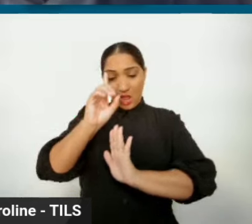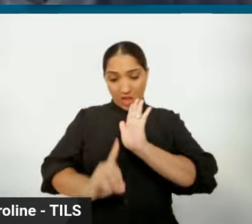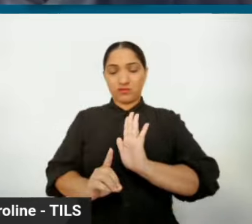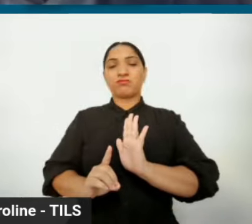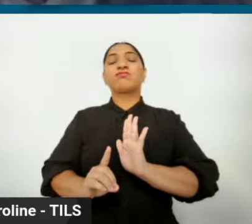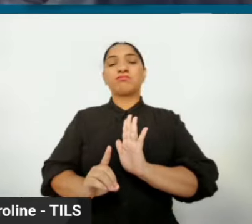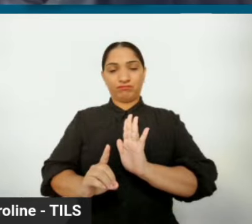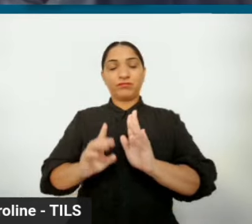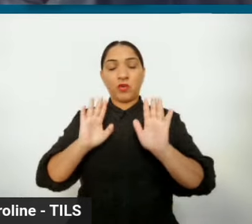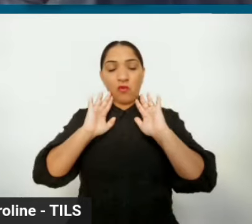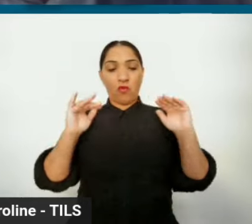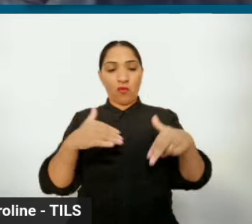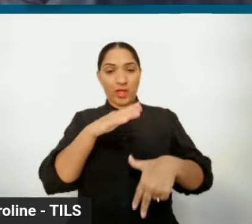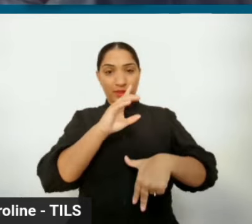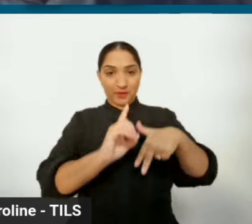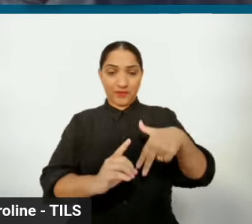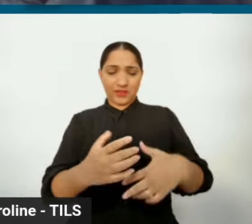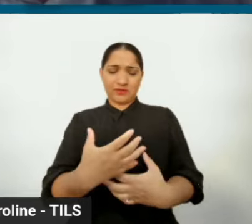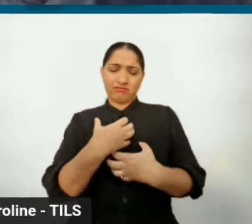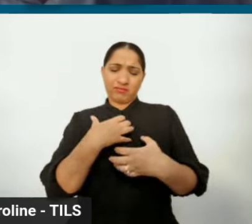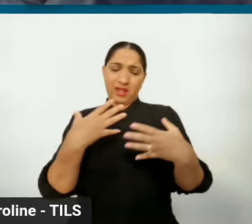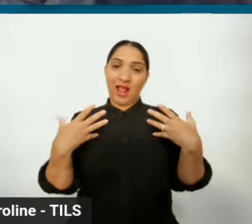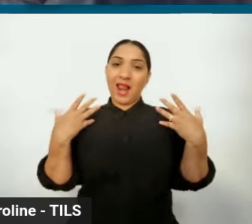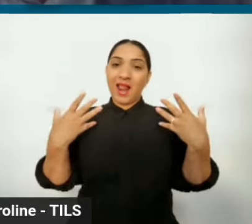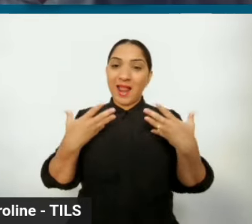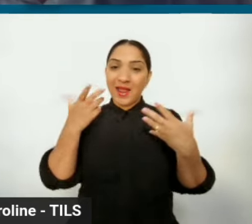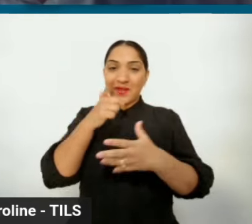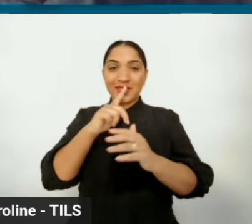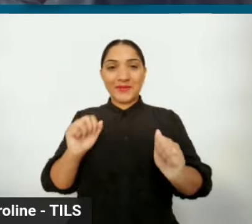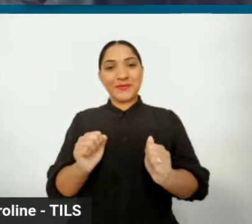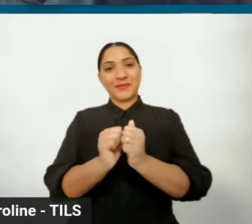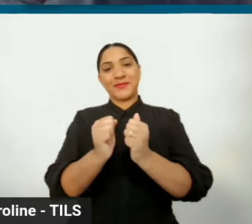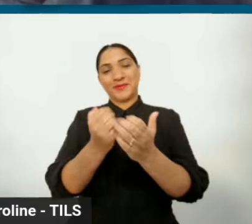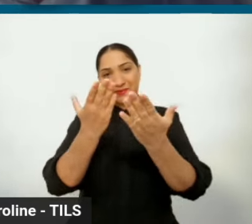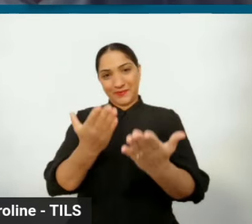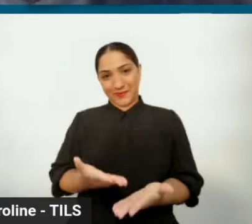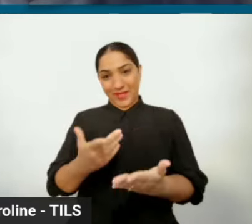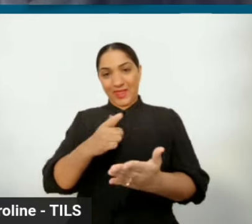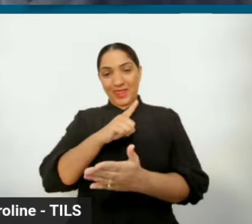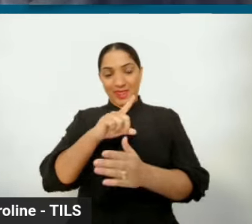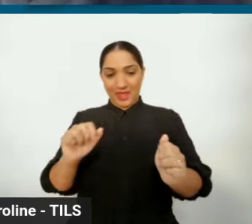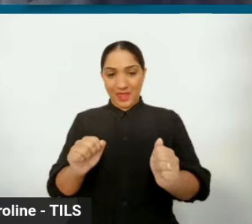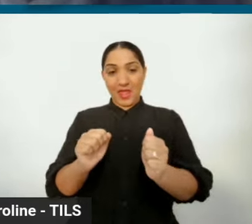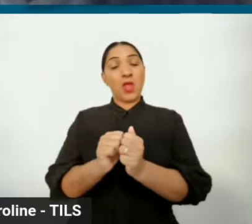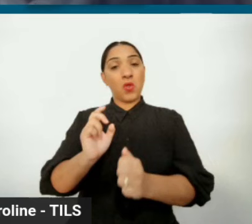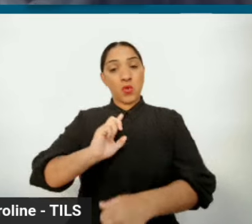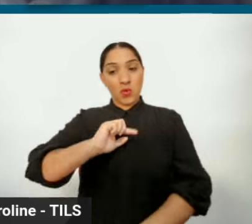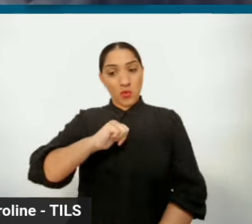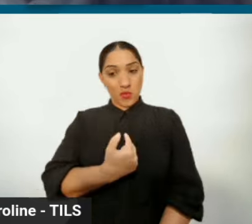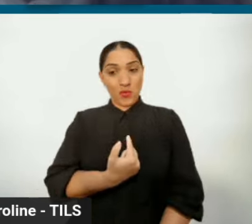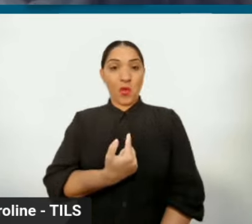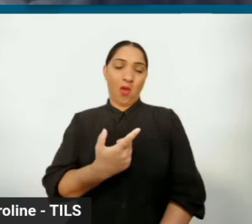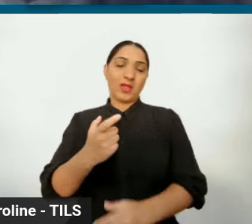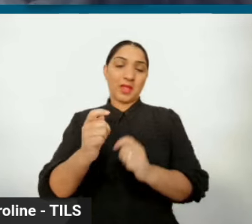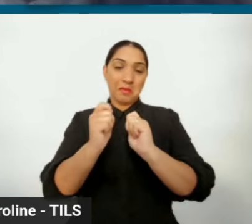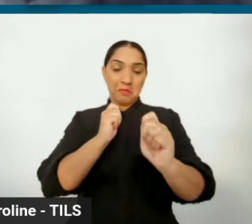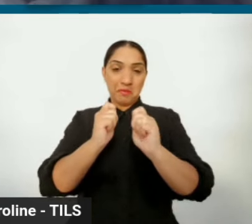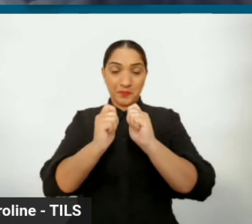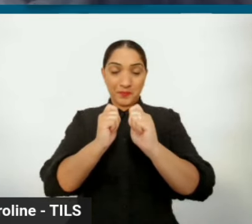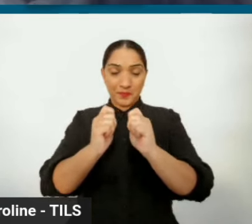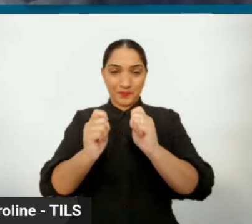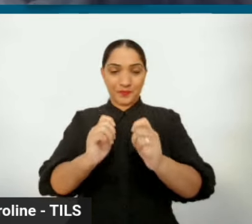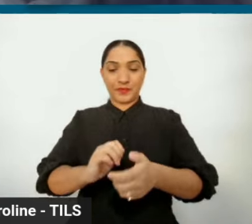com deficiência, né? E é uma grande alegria receber o doutor Joelson aqui no Diário PCD. Já quero começar logo, doutor Joelson,